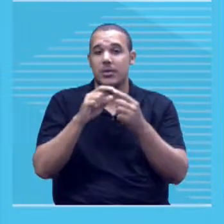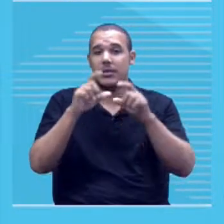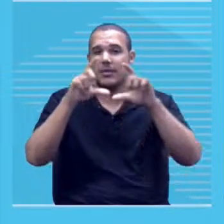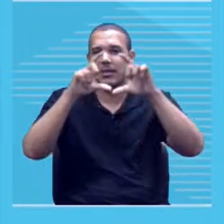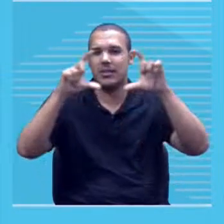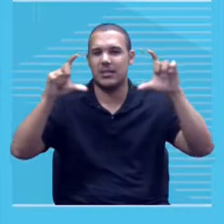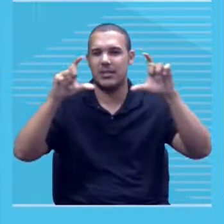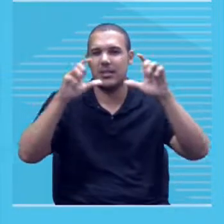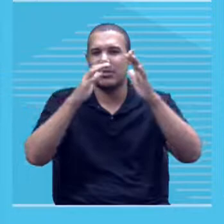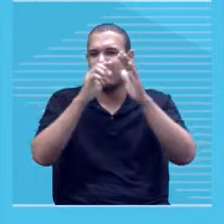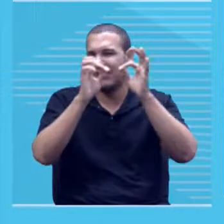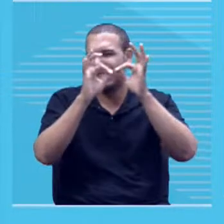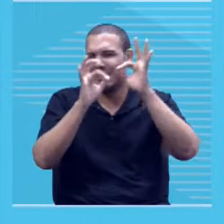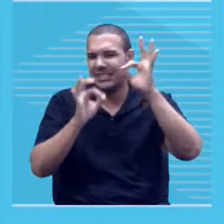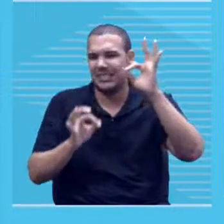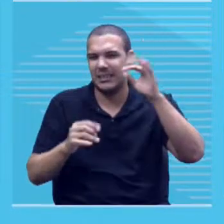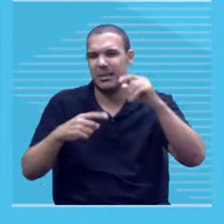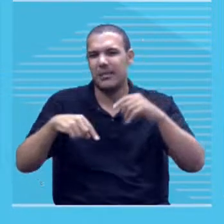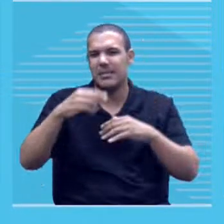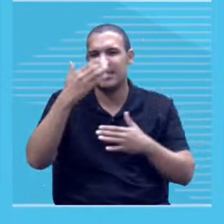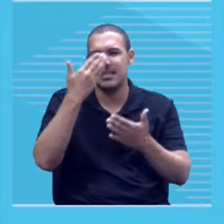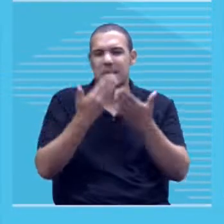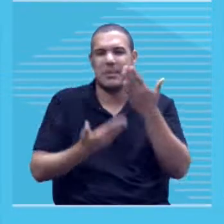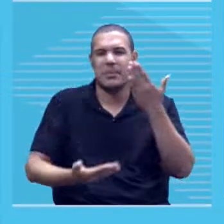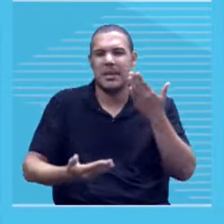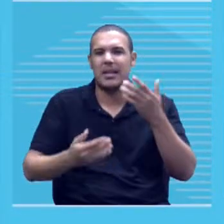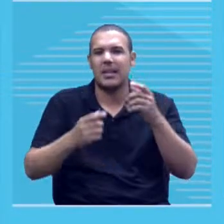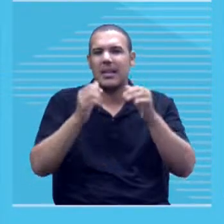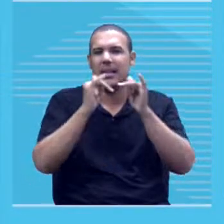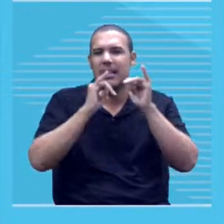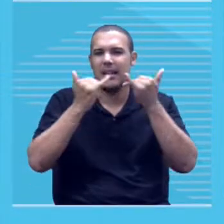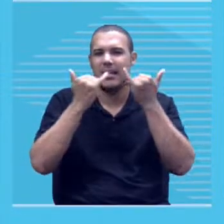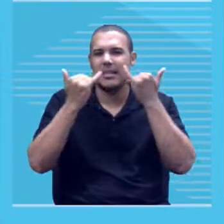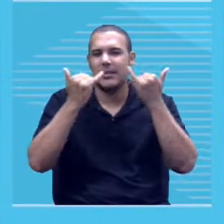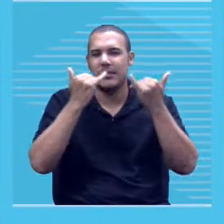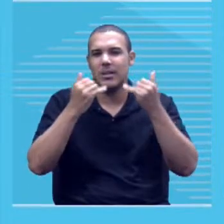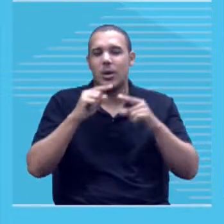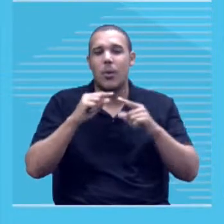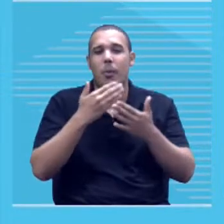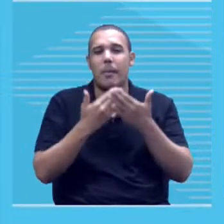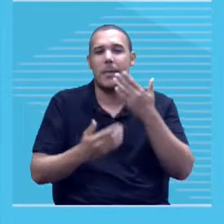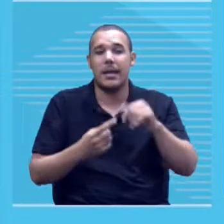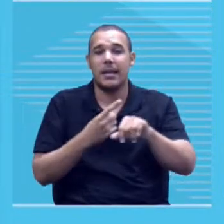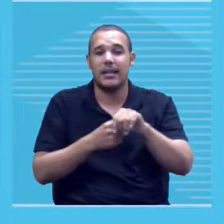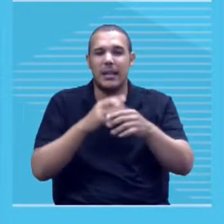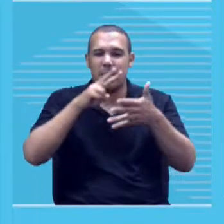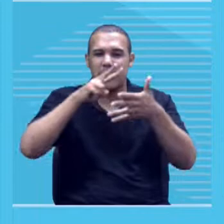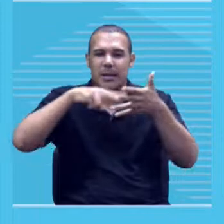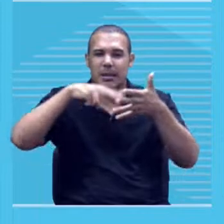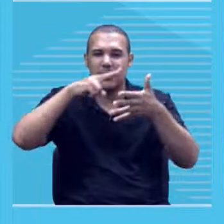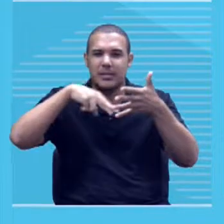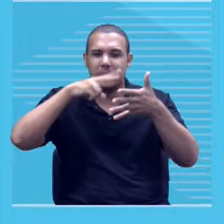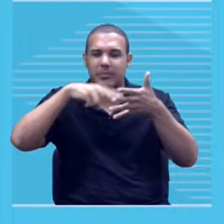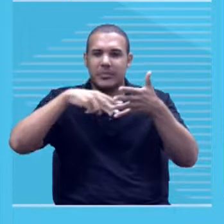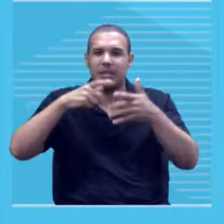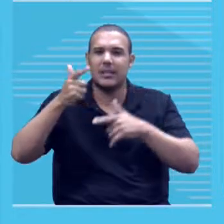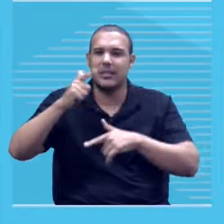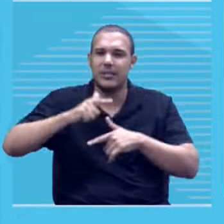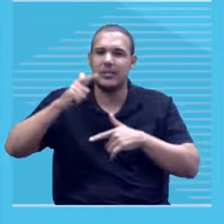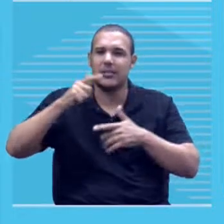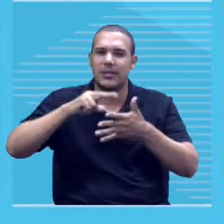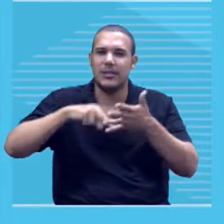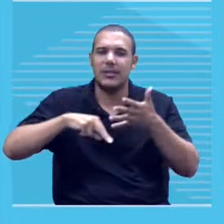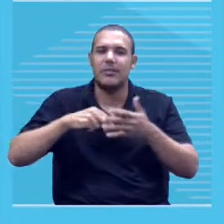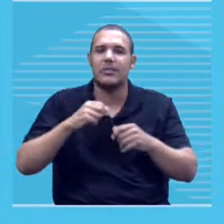grande? Fazer com que você se perca nos dados que ela dá ou que você perca tempo lendo ela 2 ou 3 vezes para que você seja prejudicado